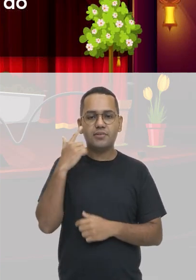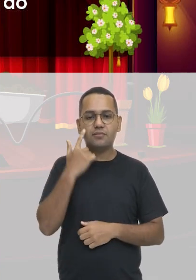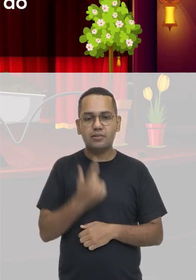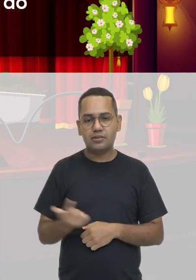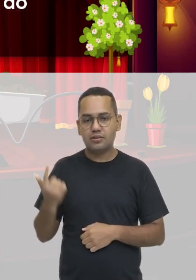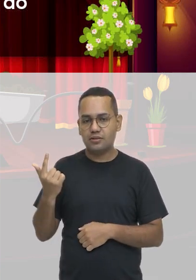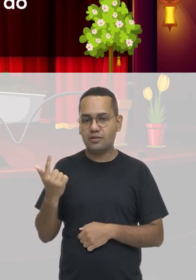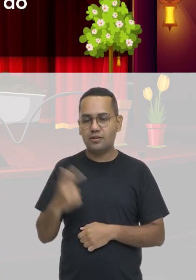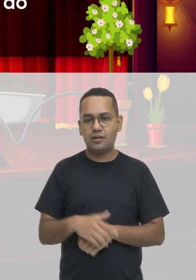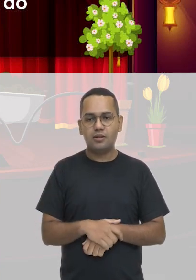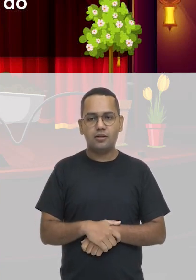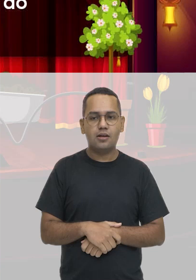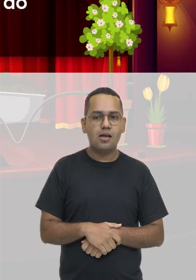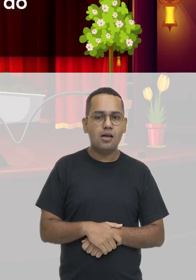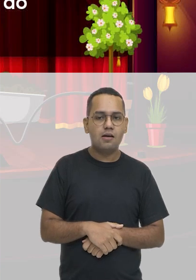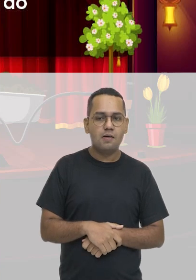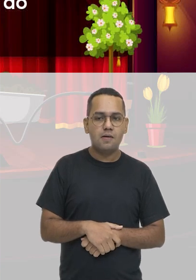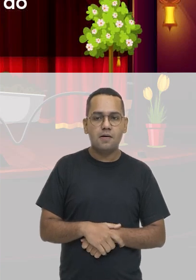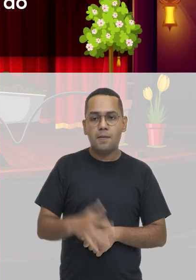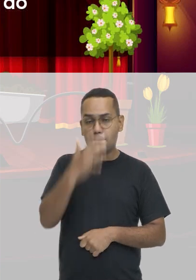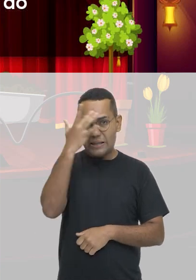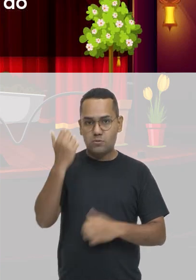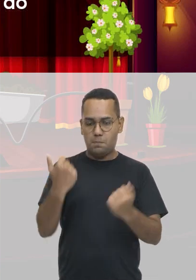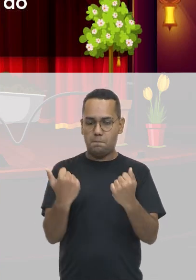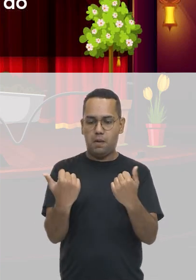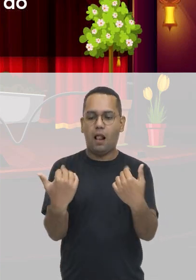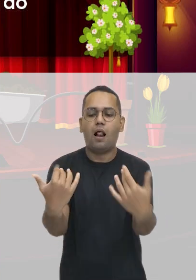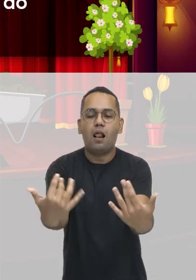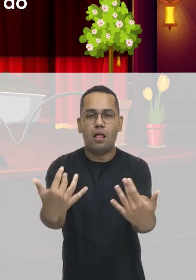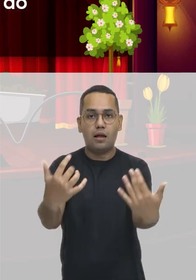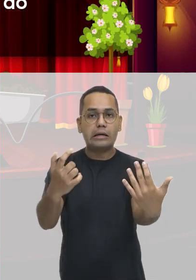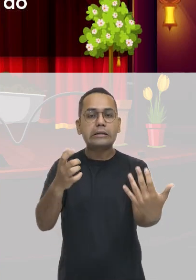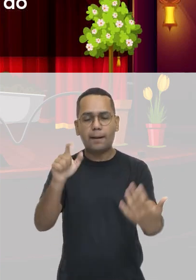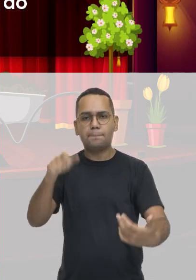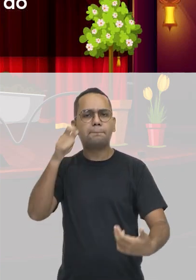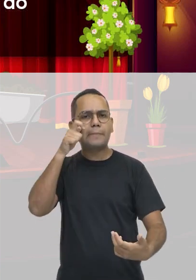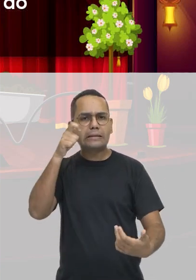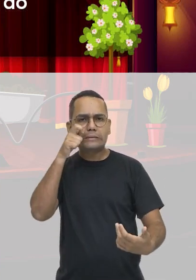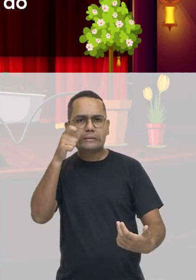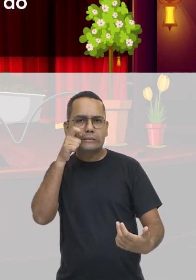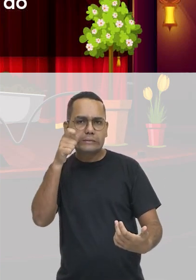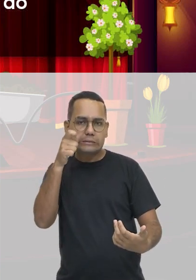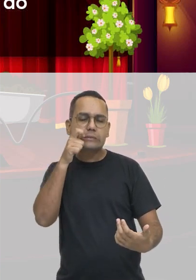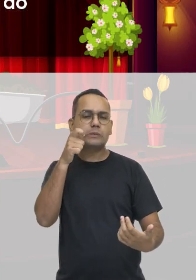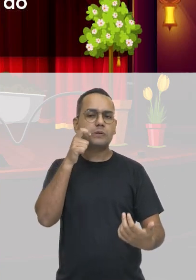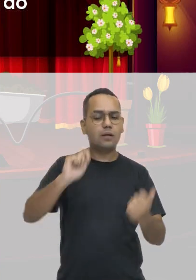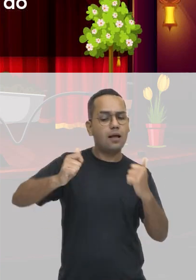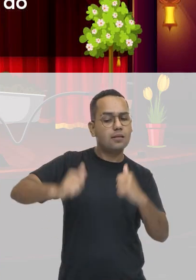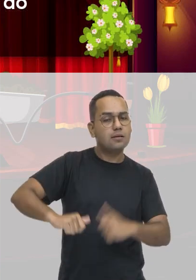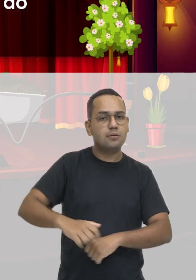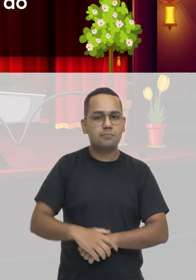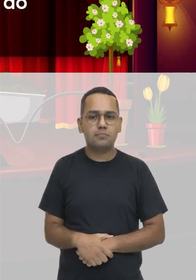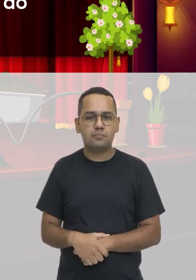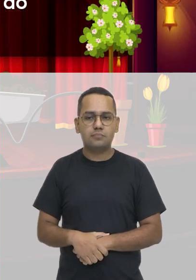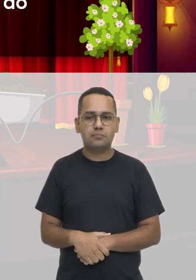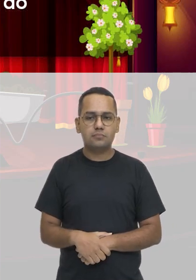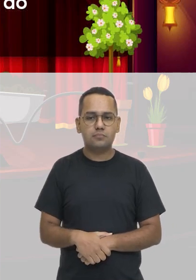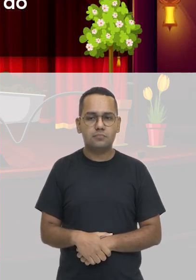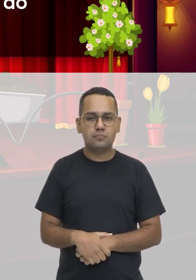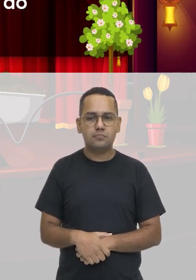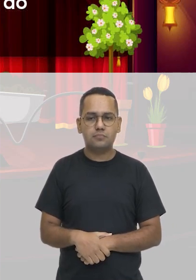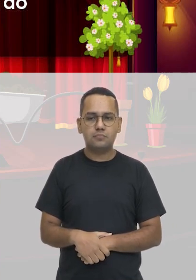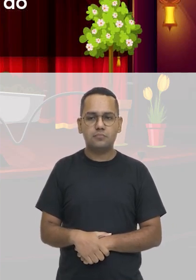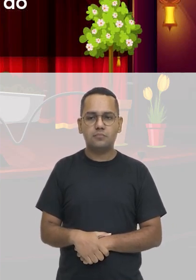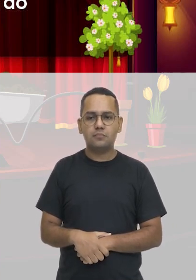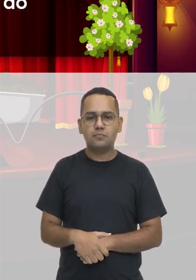que é que nós podemos falar sobre essa pessoa que vai fazer essa análise, vai refletir sobre isso? É o público